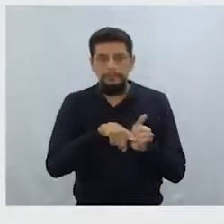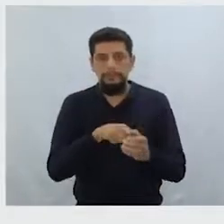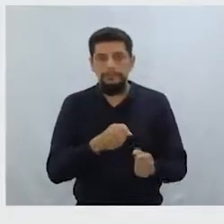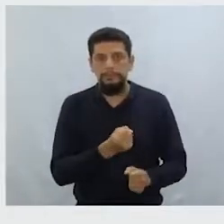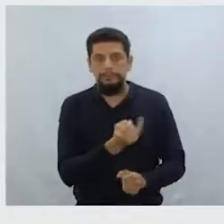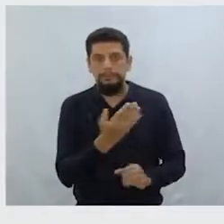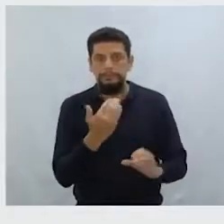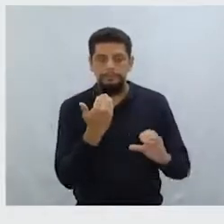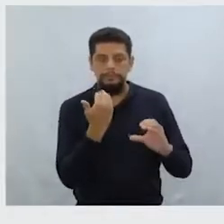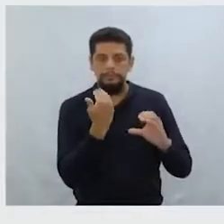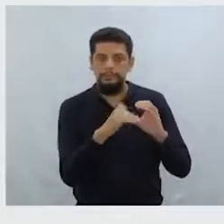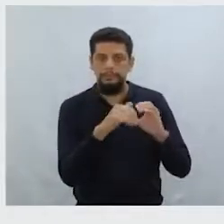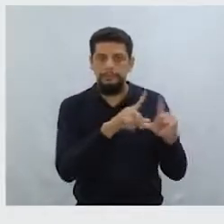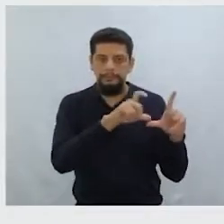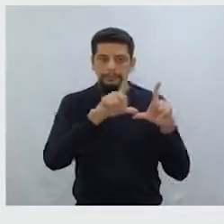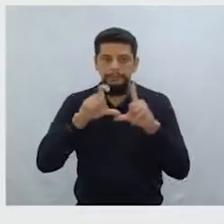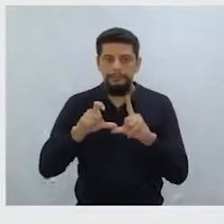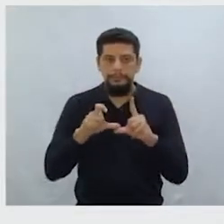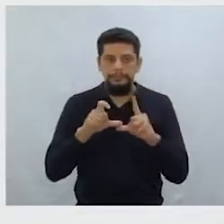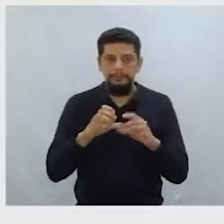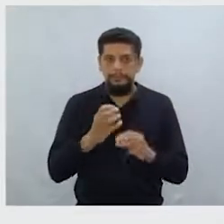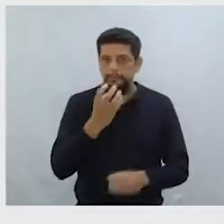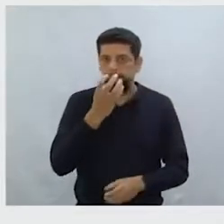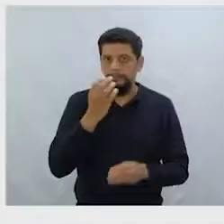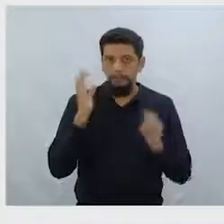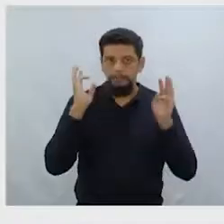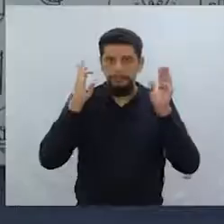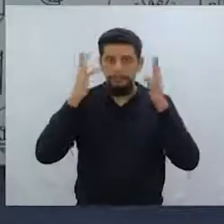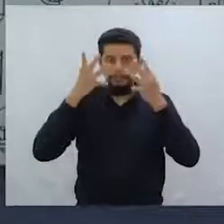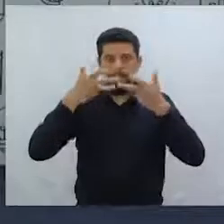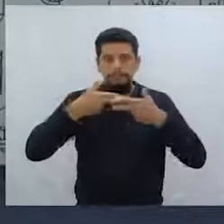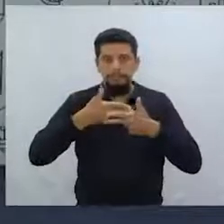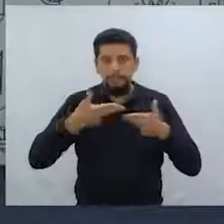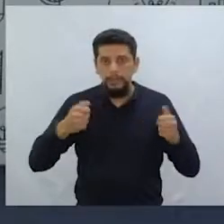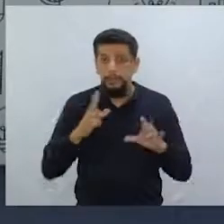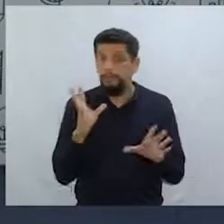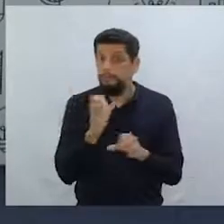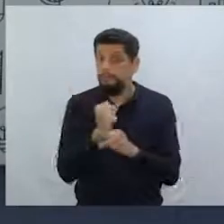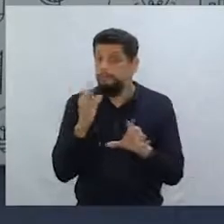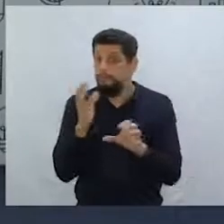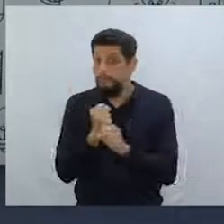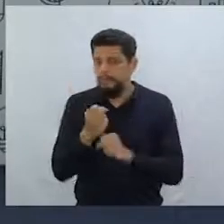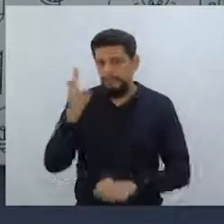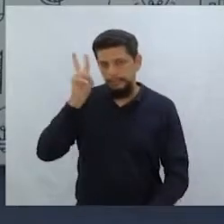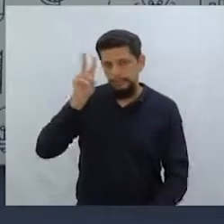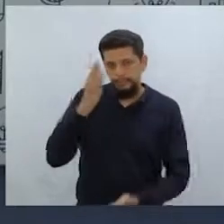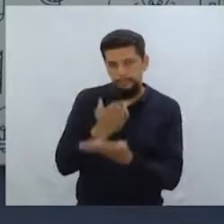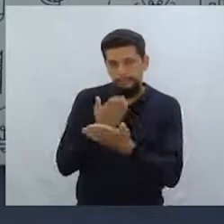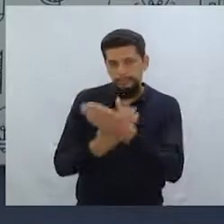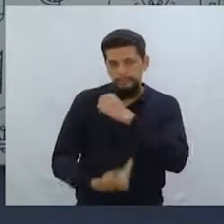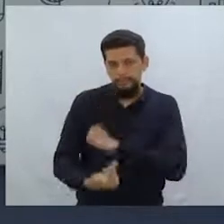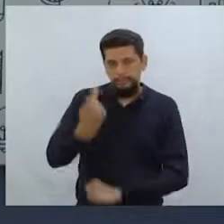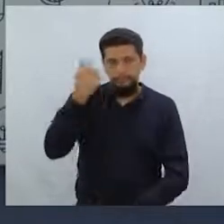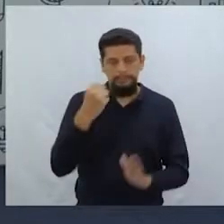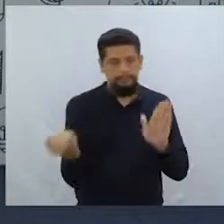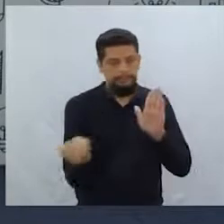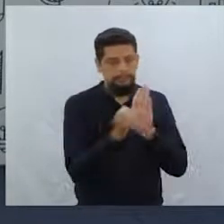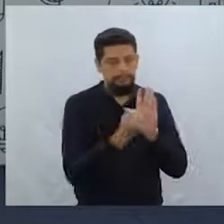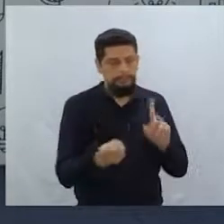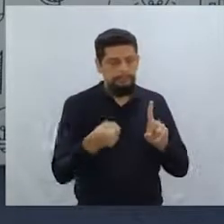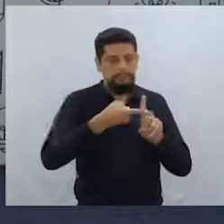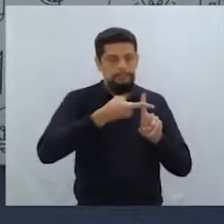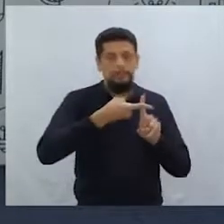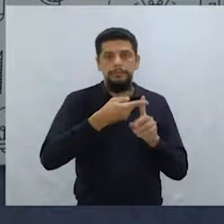Quantas crianças enviaram as suas fotos aí com o seu animal de estimação? No total, lembra que a gente viu na aula passada sobre